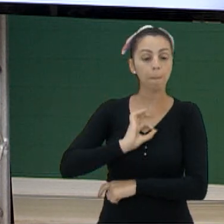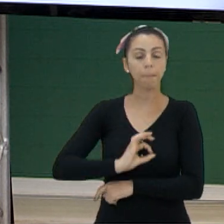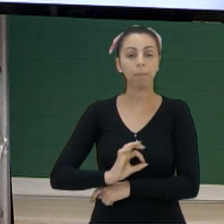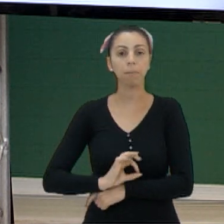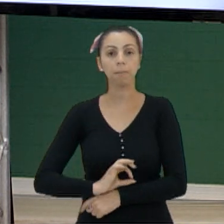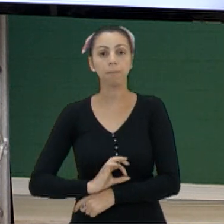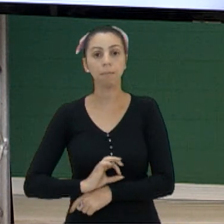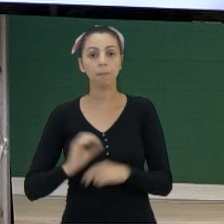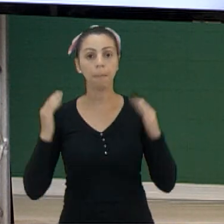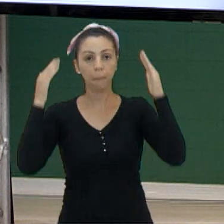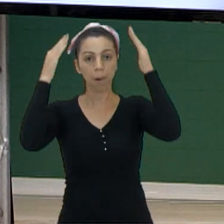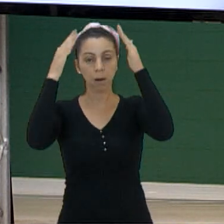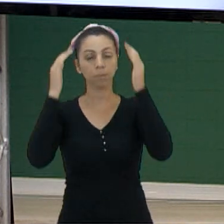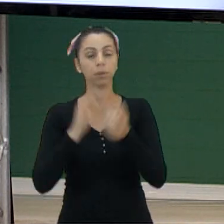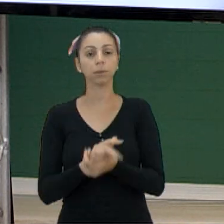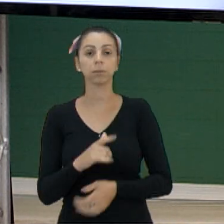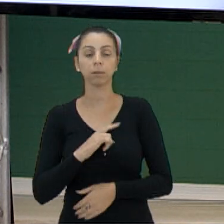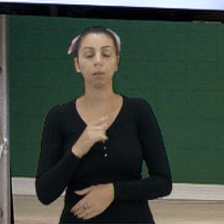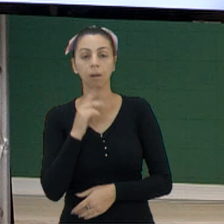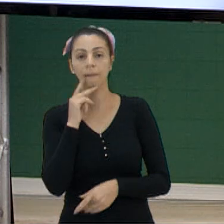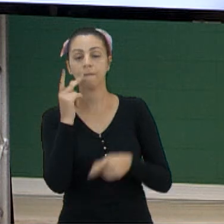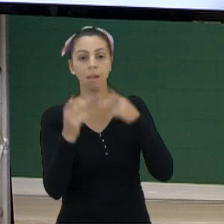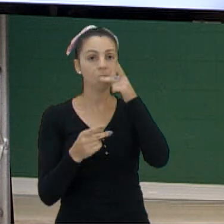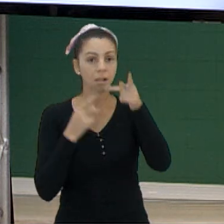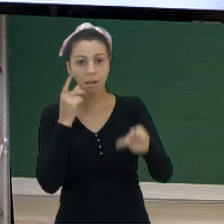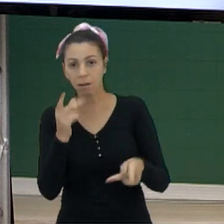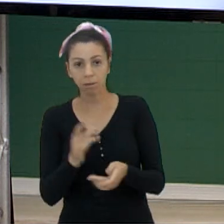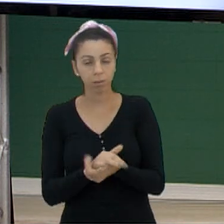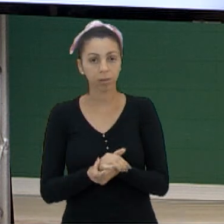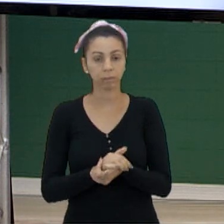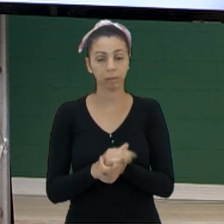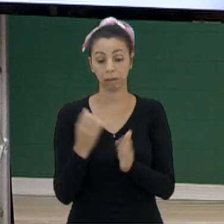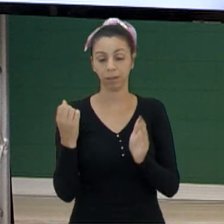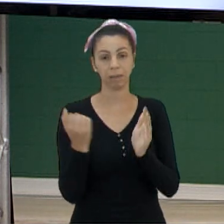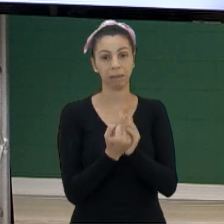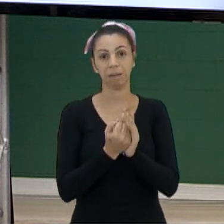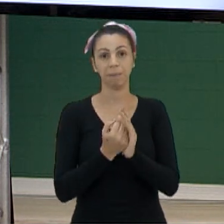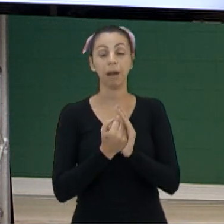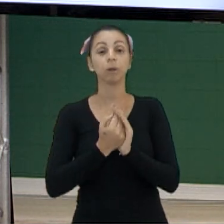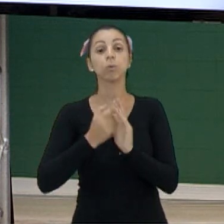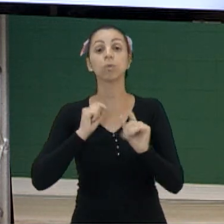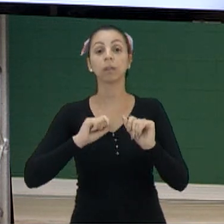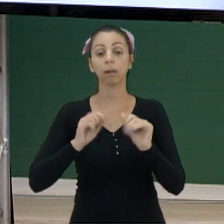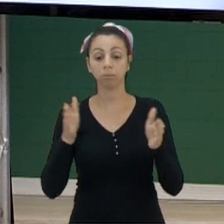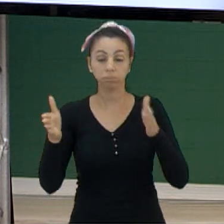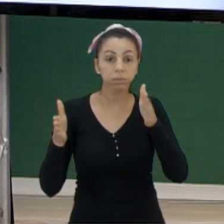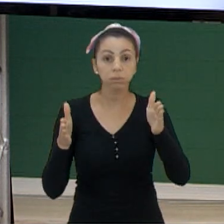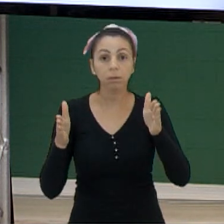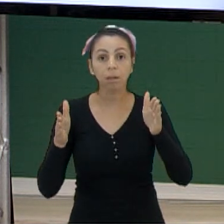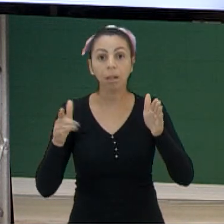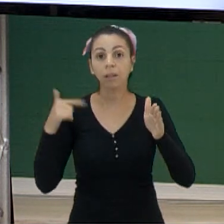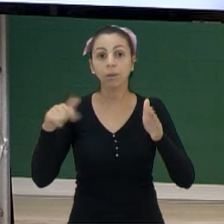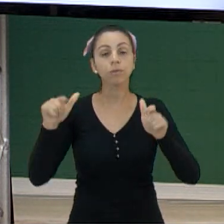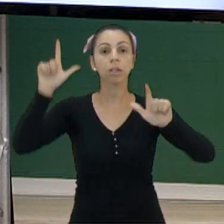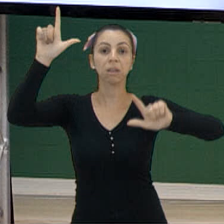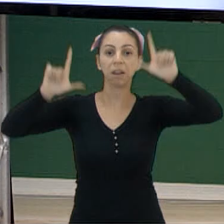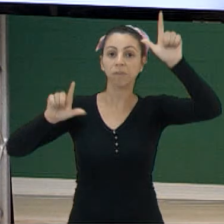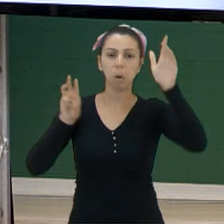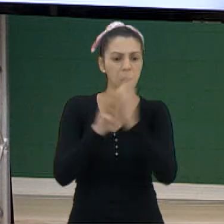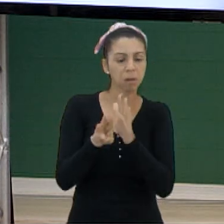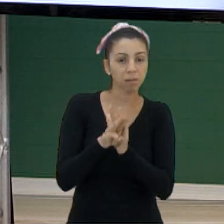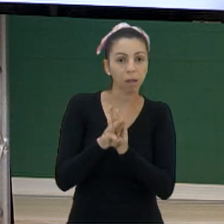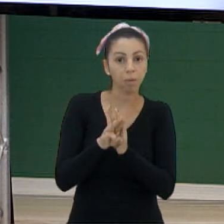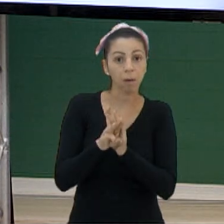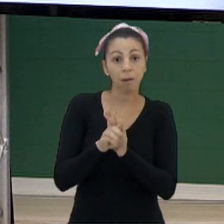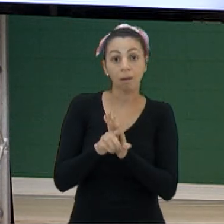ficava. E era o grande marketing naquela época, que não tinha televisão, nem WhatsApp, o grande marketing naquela época era justamente isso, meu querido. Obra